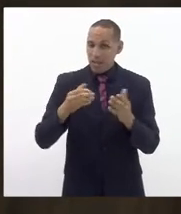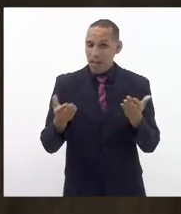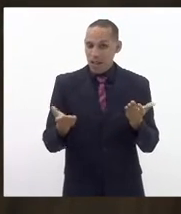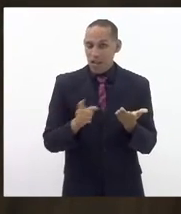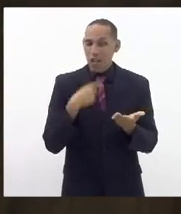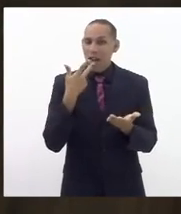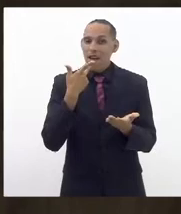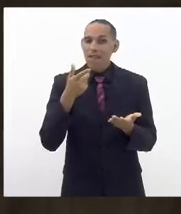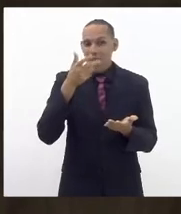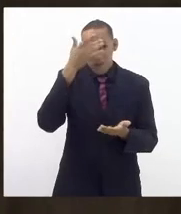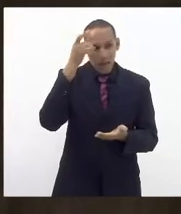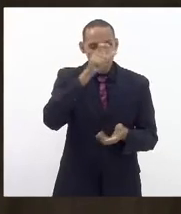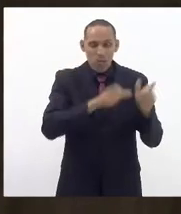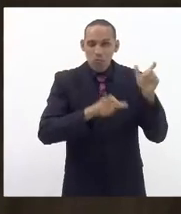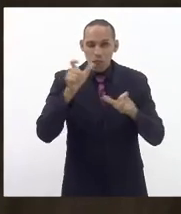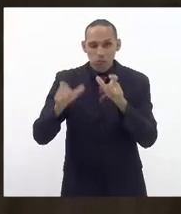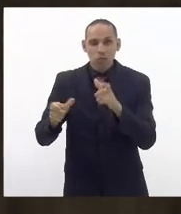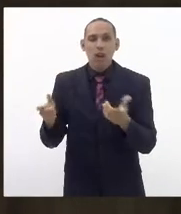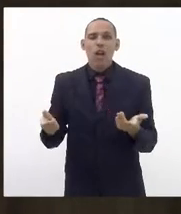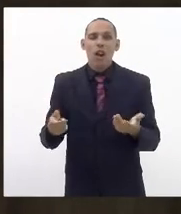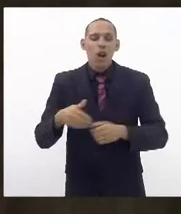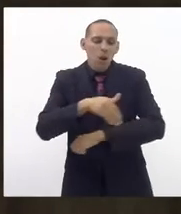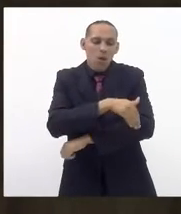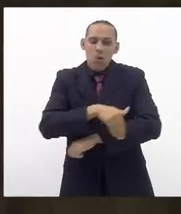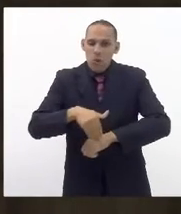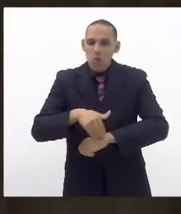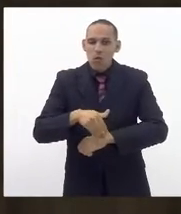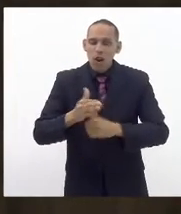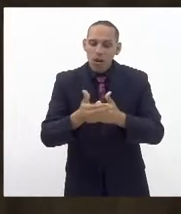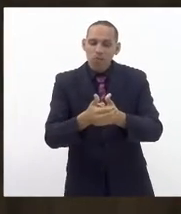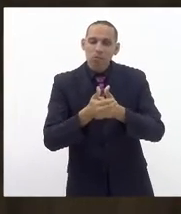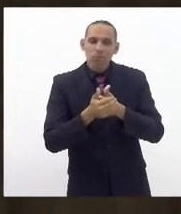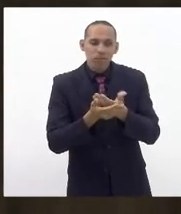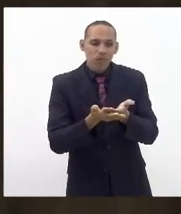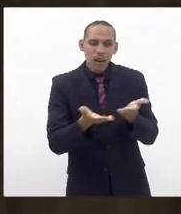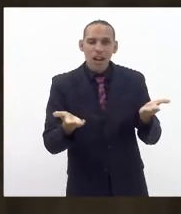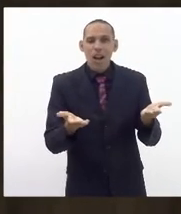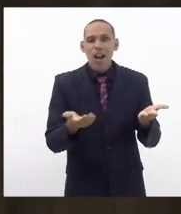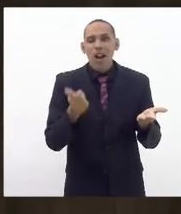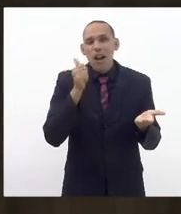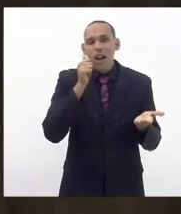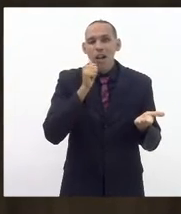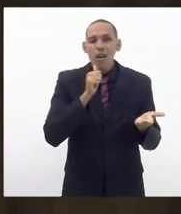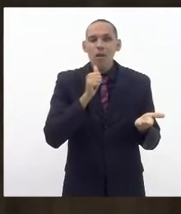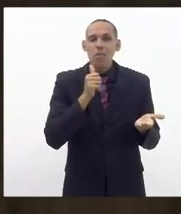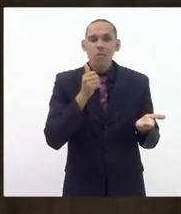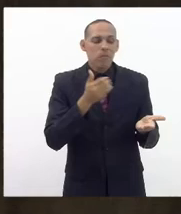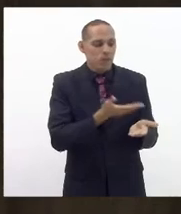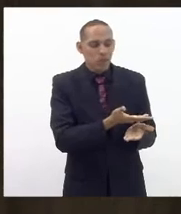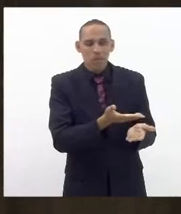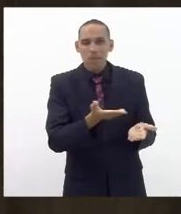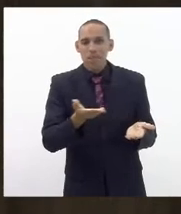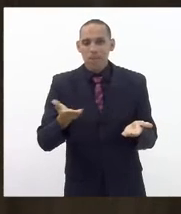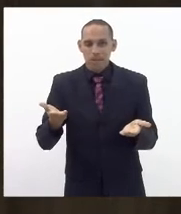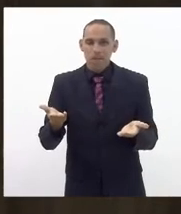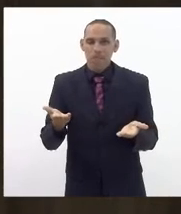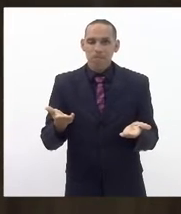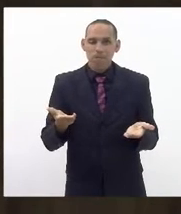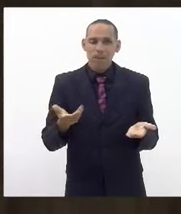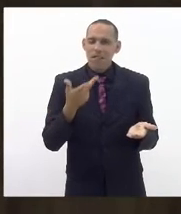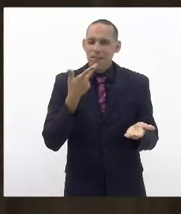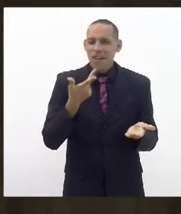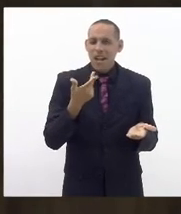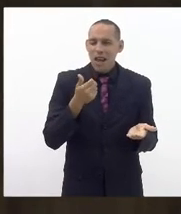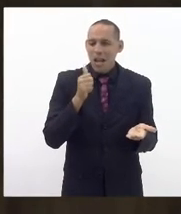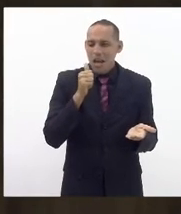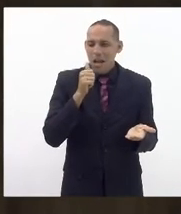falamos das pessoas em situação de rua, especificamente o acolhimento de meninas, né? Acho que eu não, é quase temerário chamar de